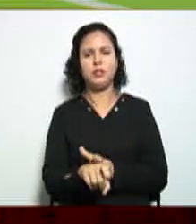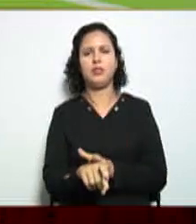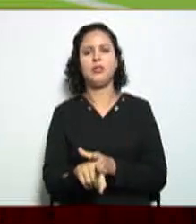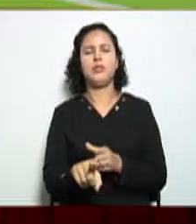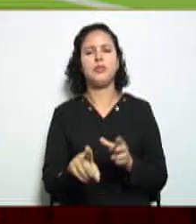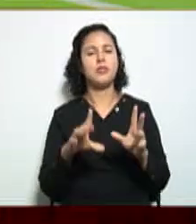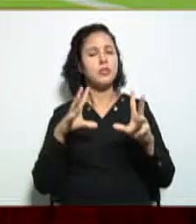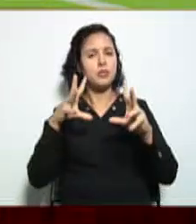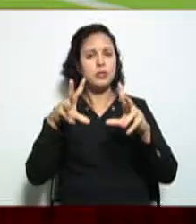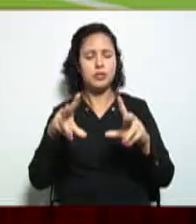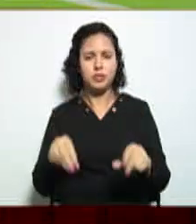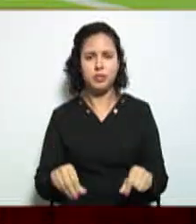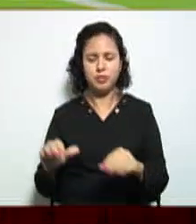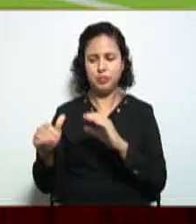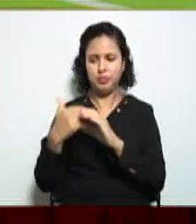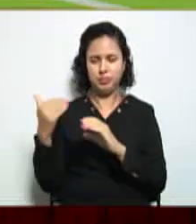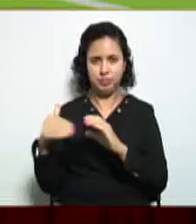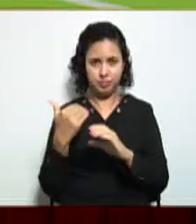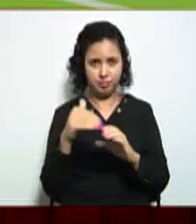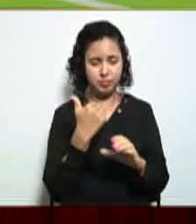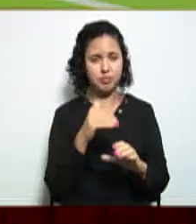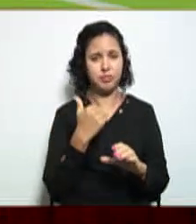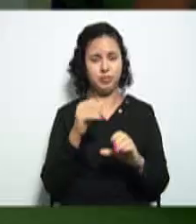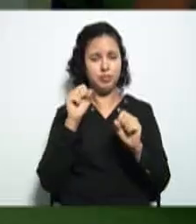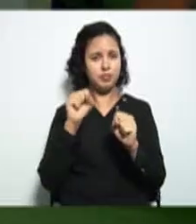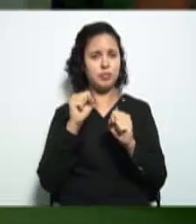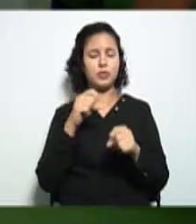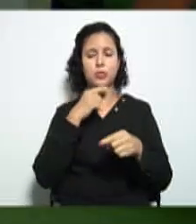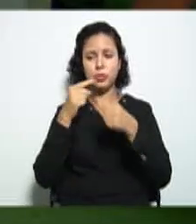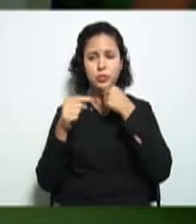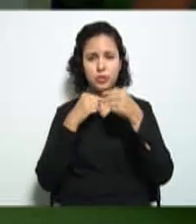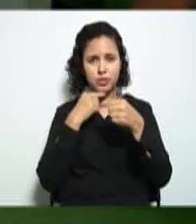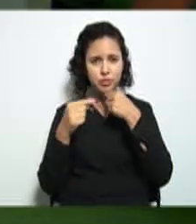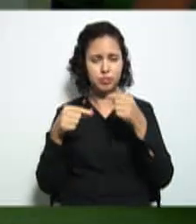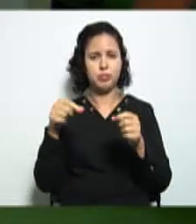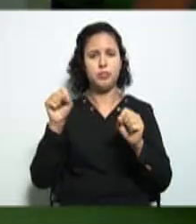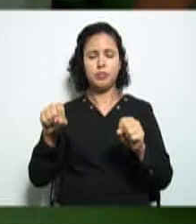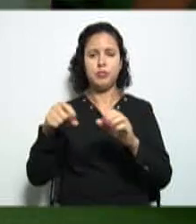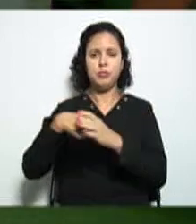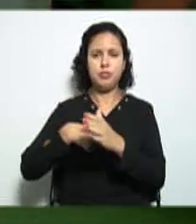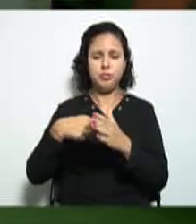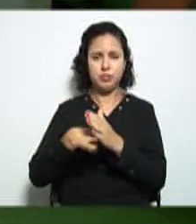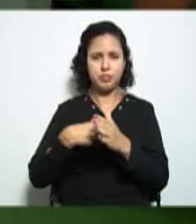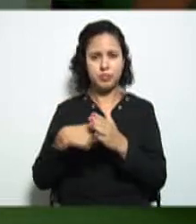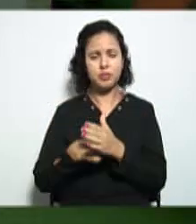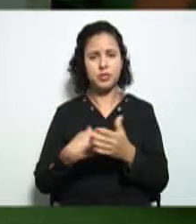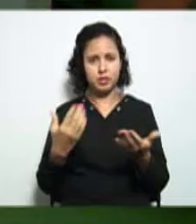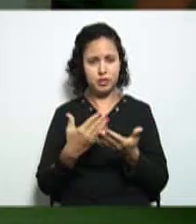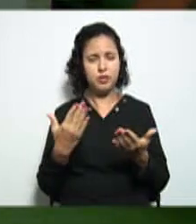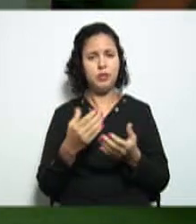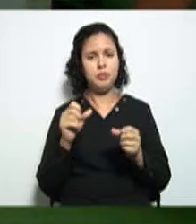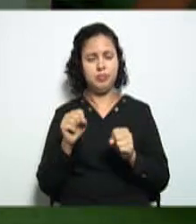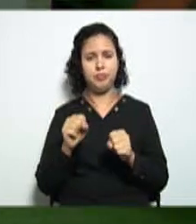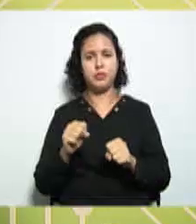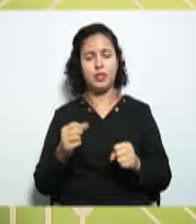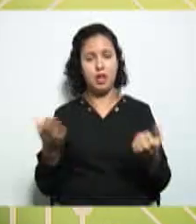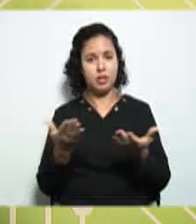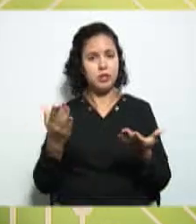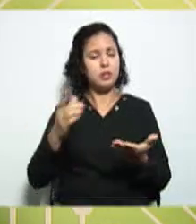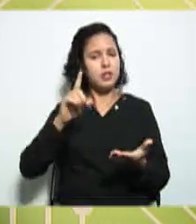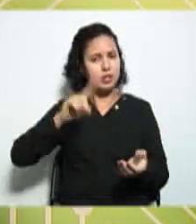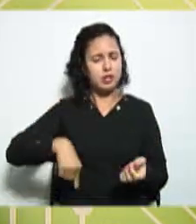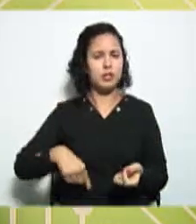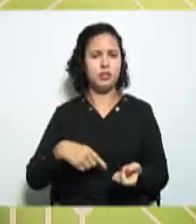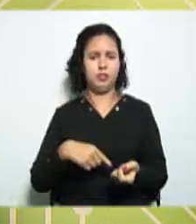Simone, traz aí as nossas contribuições, as nossas colaborações, dúvidas. Vamos ver, vamos agora participar. É a hora da gente tirar